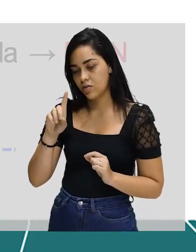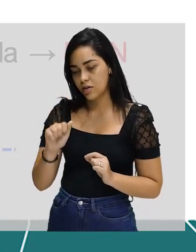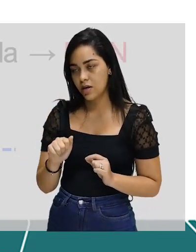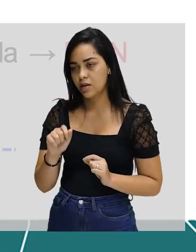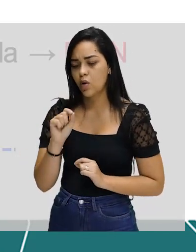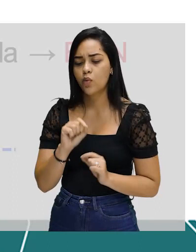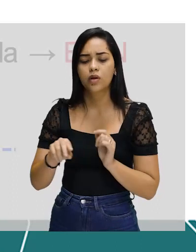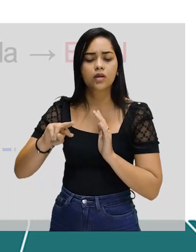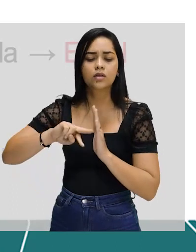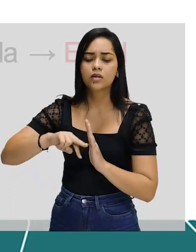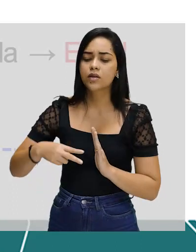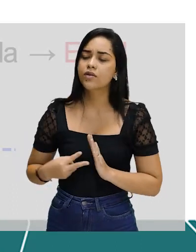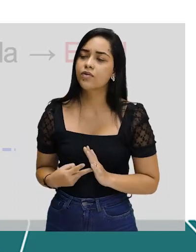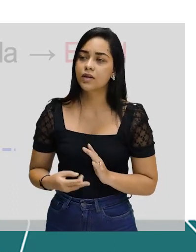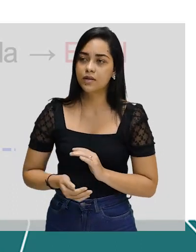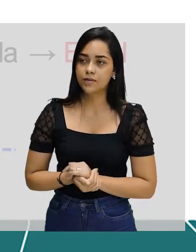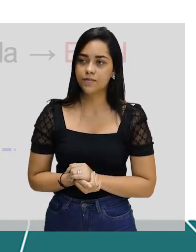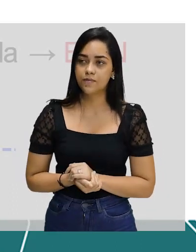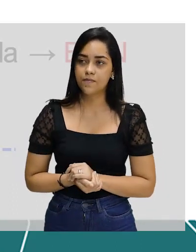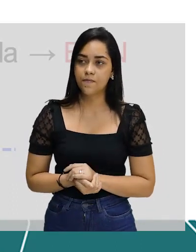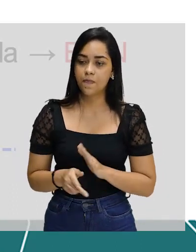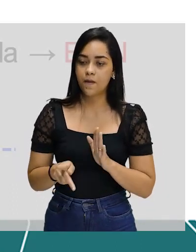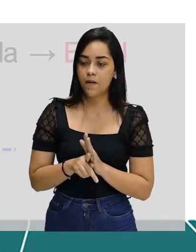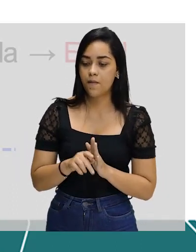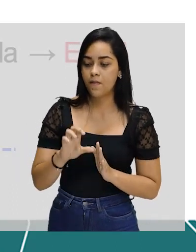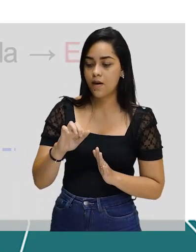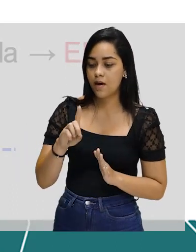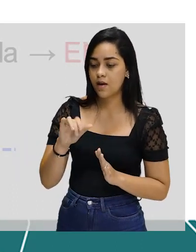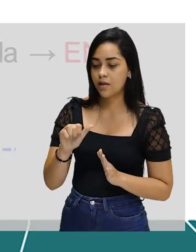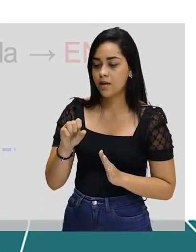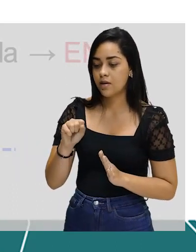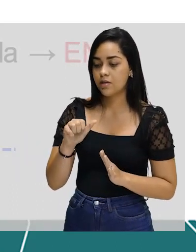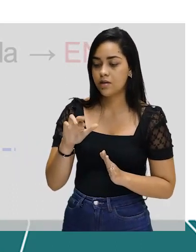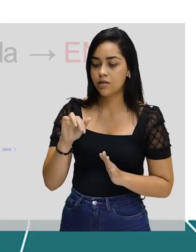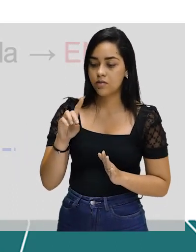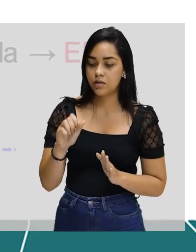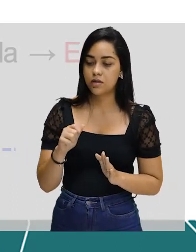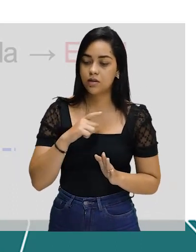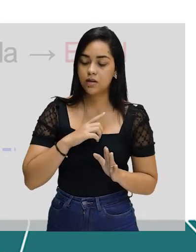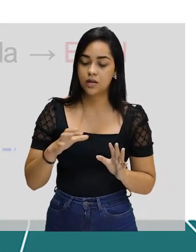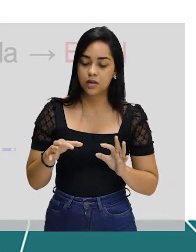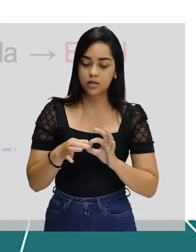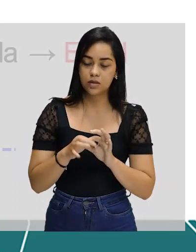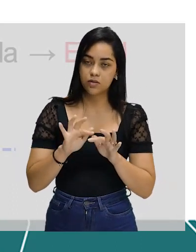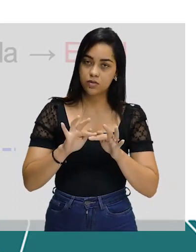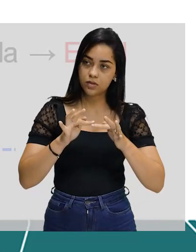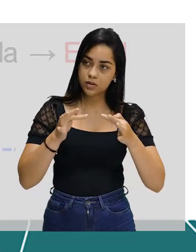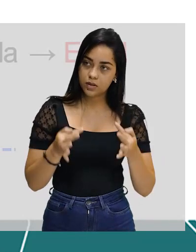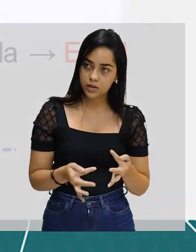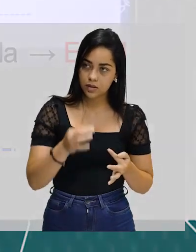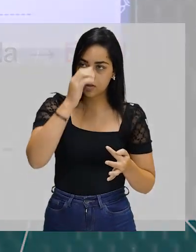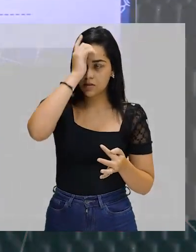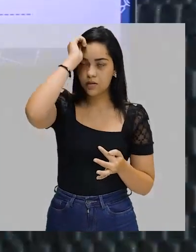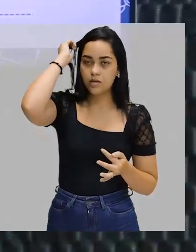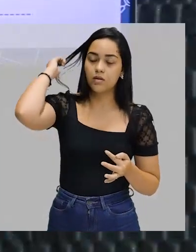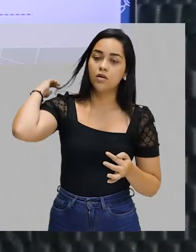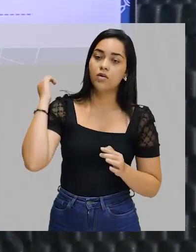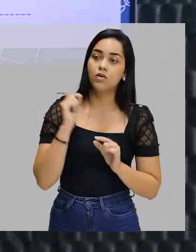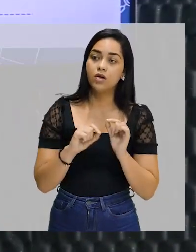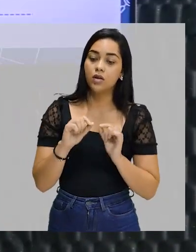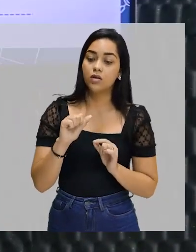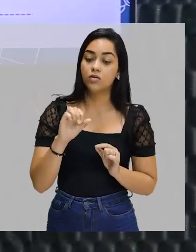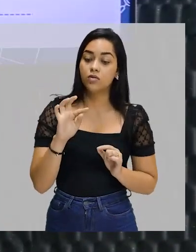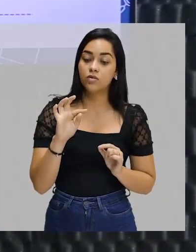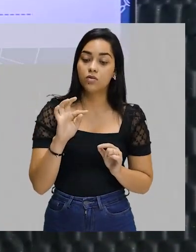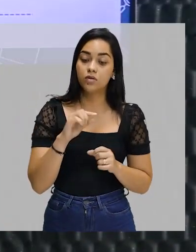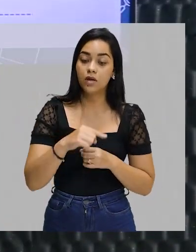que é isso, turma? Na cadeia saturada, nós vamos ter apenas ligações simples entre os átomos de